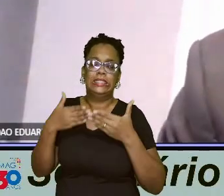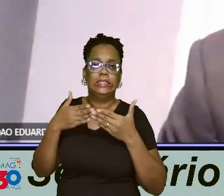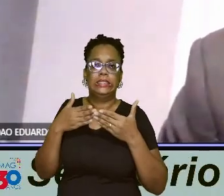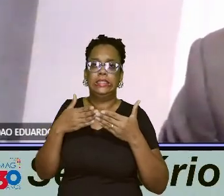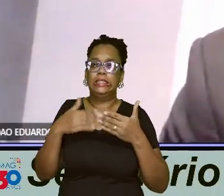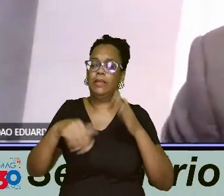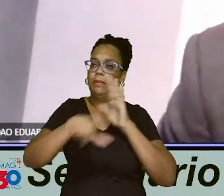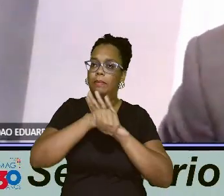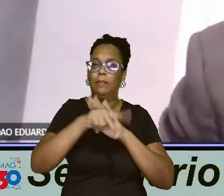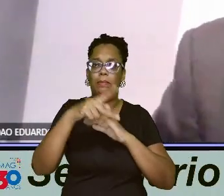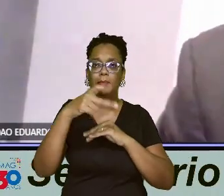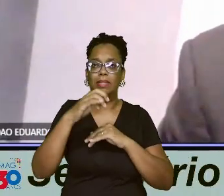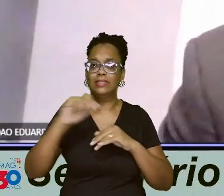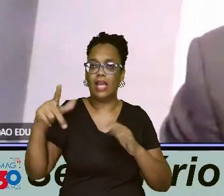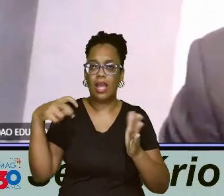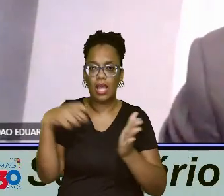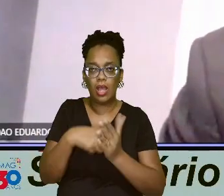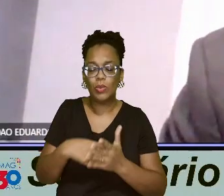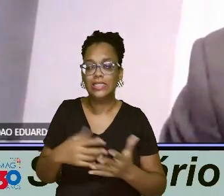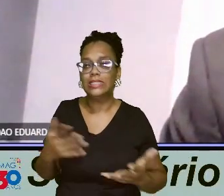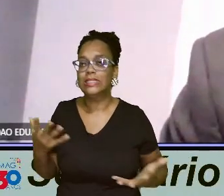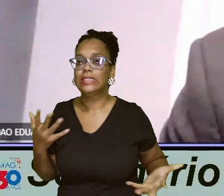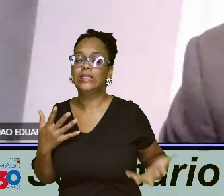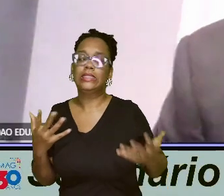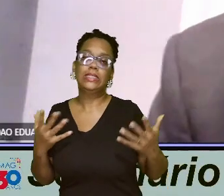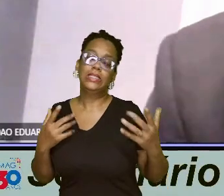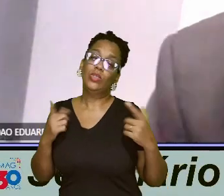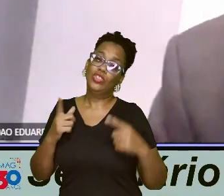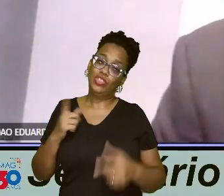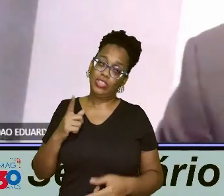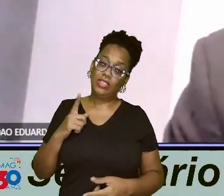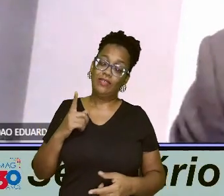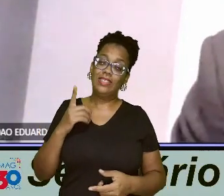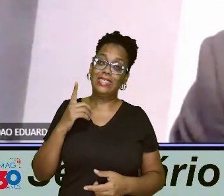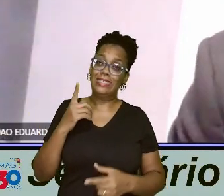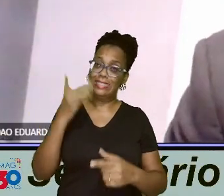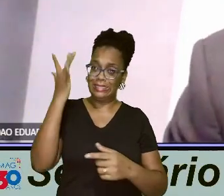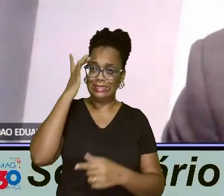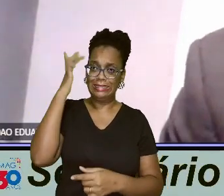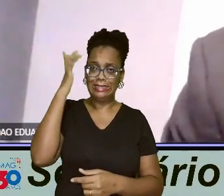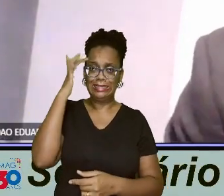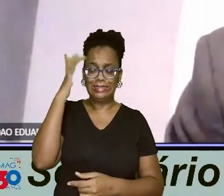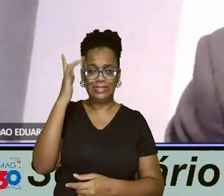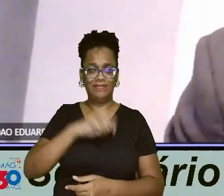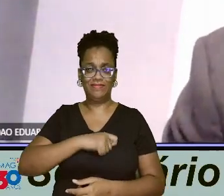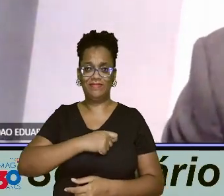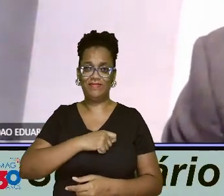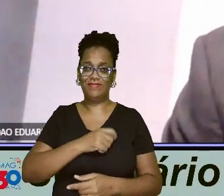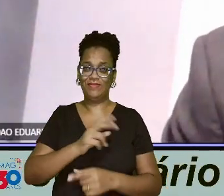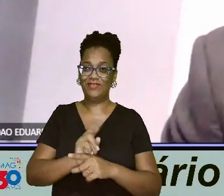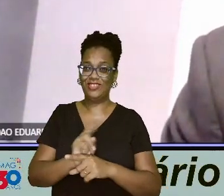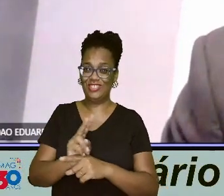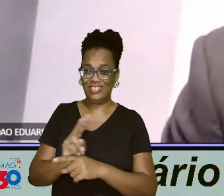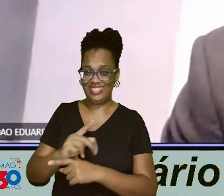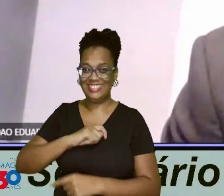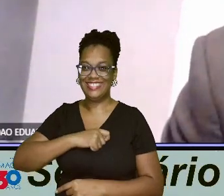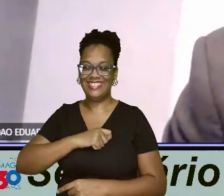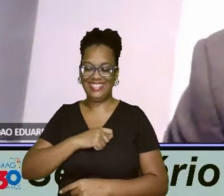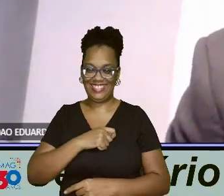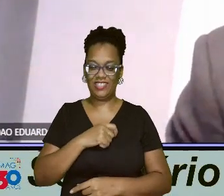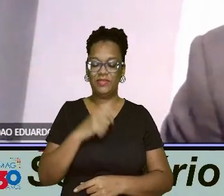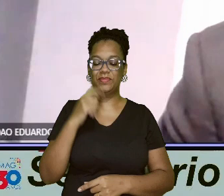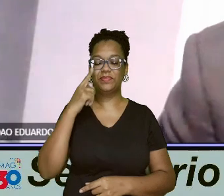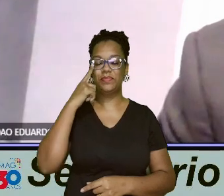estava ladeado aí dos craques da execução fiscal, né? Melhor dizendo, execução fiscal,